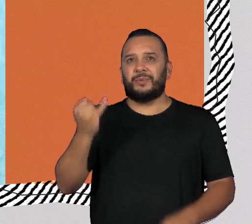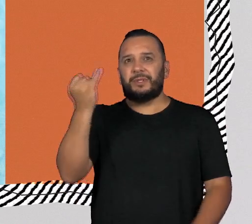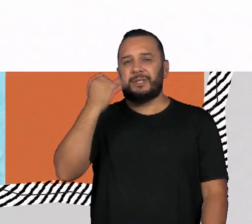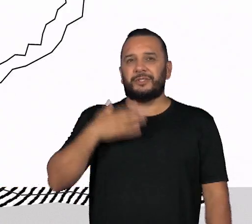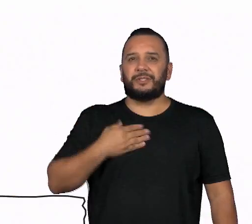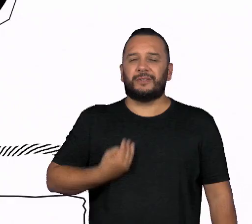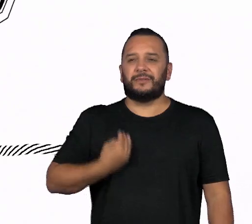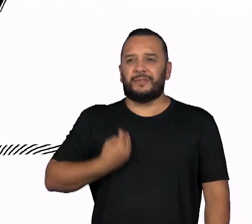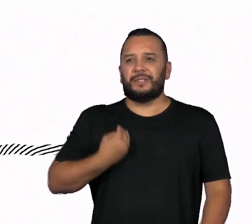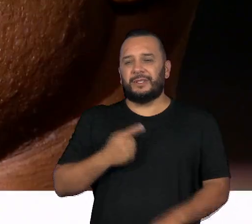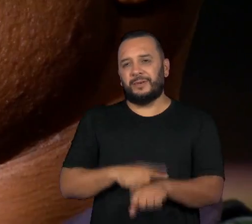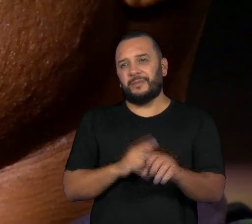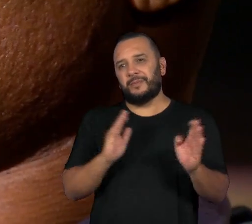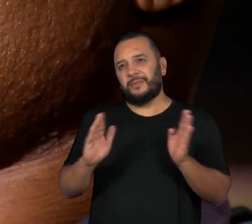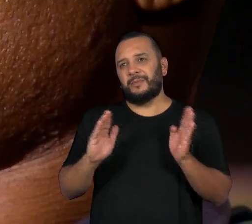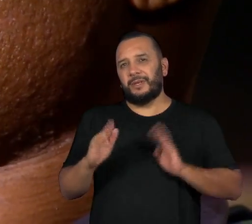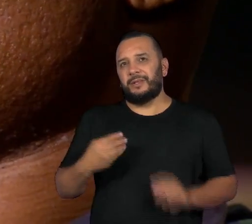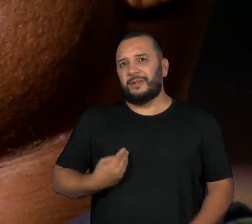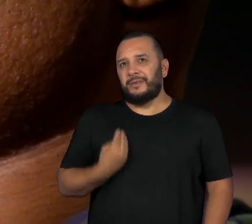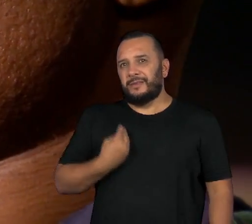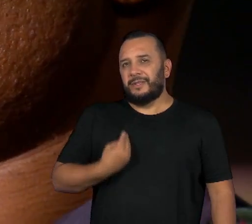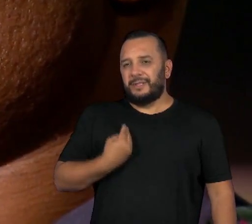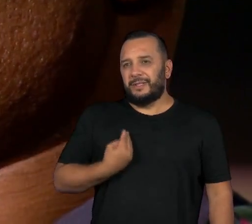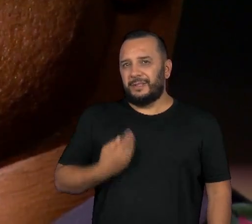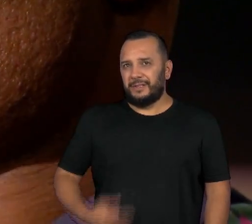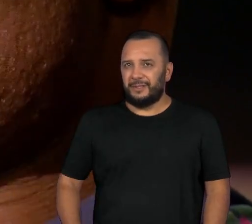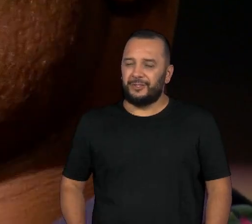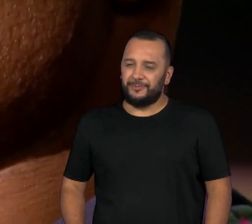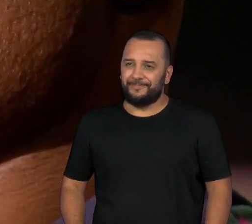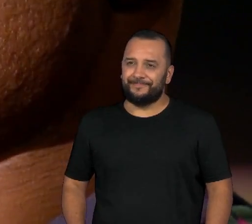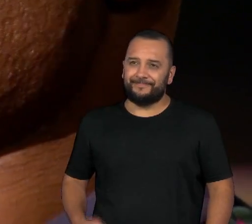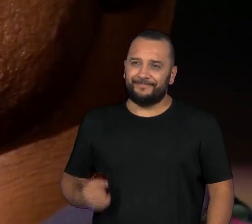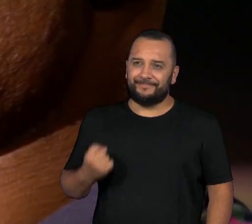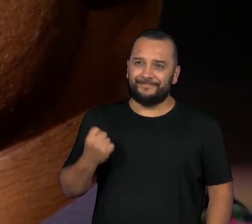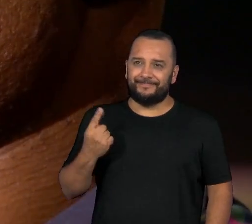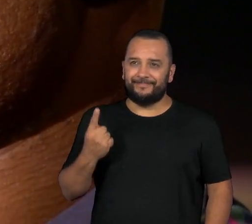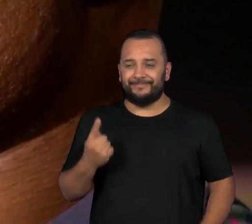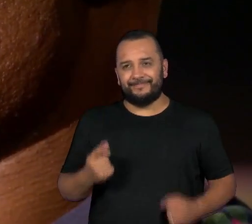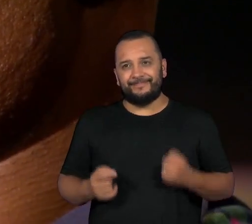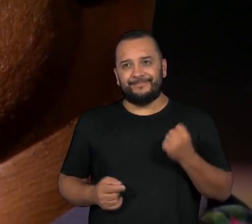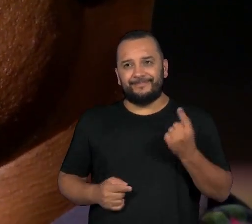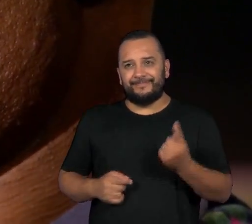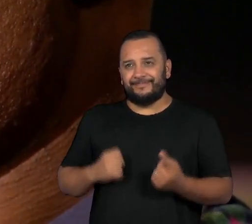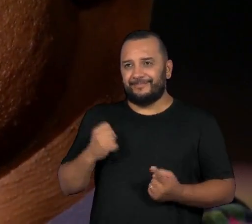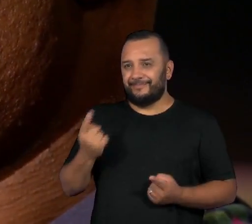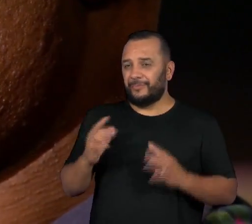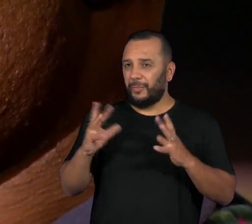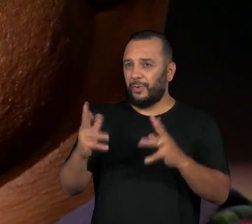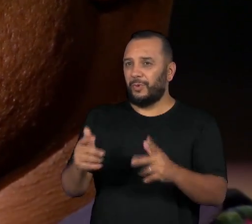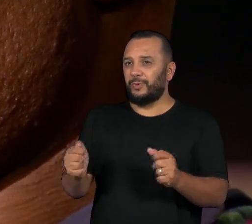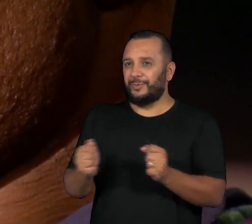aquele momento. E de vez em quando tá todo mundo junto,